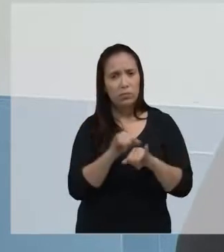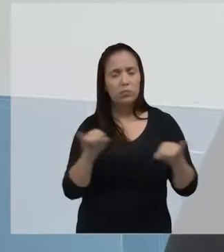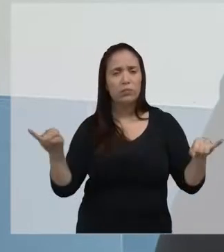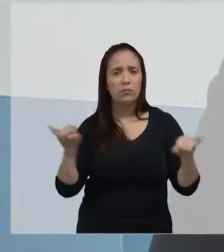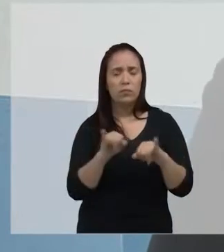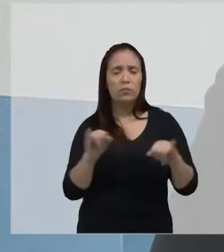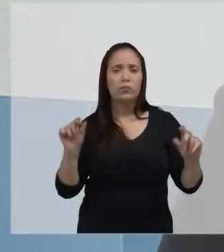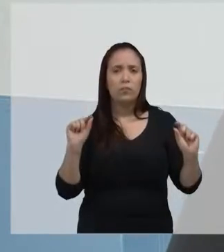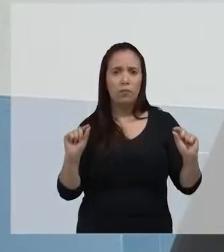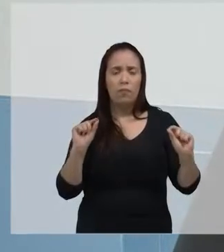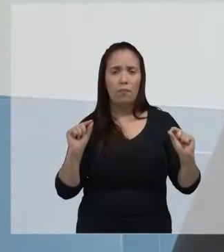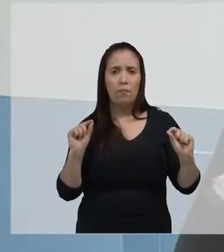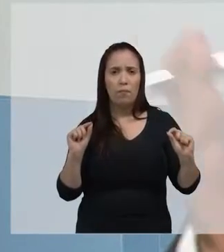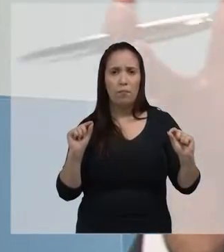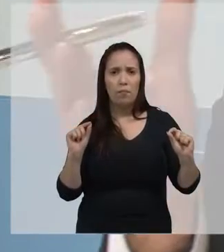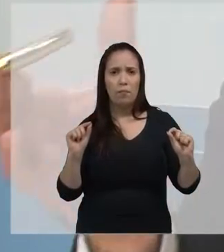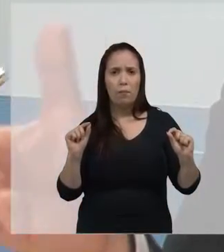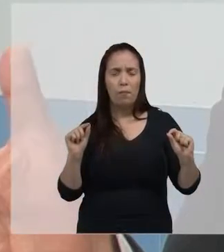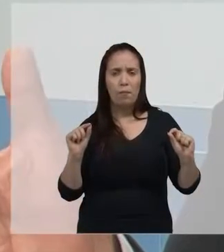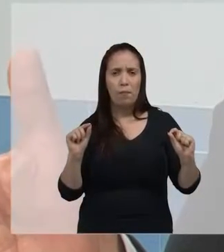aqui e segundo